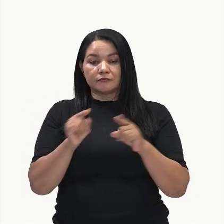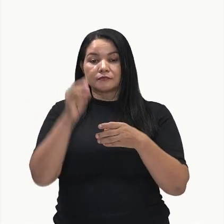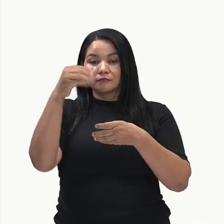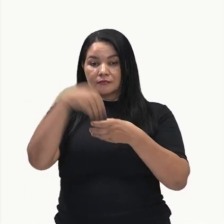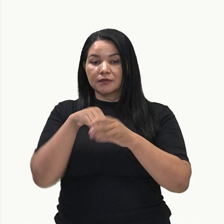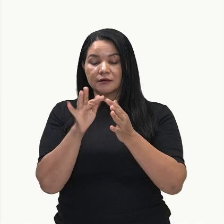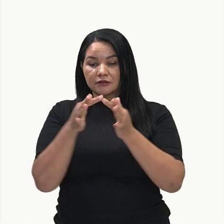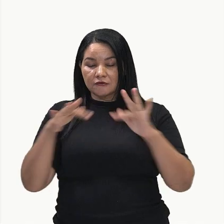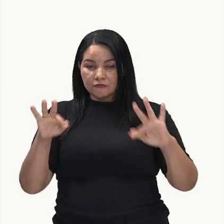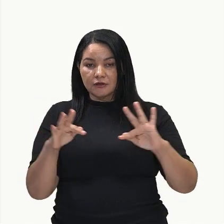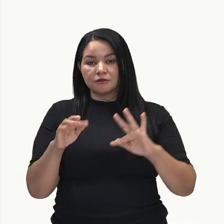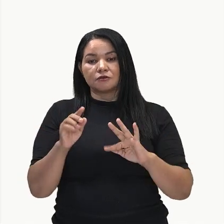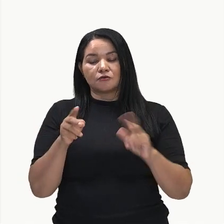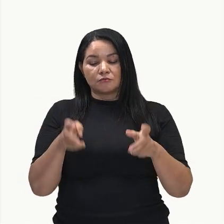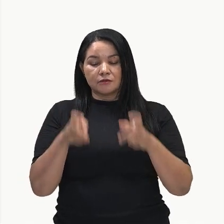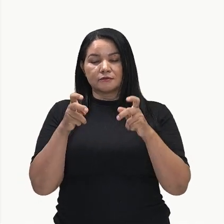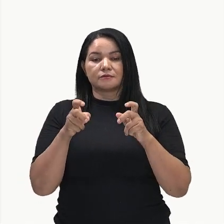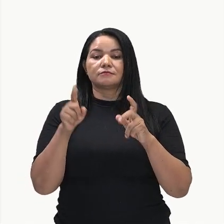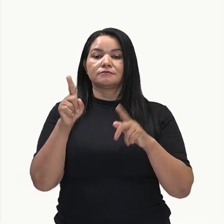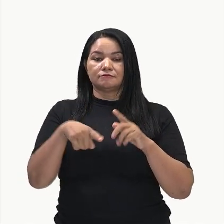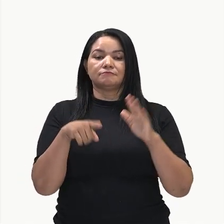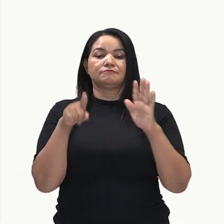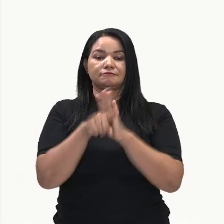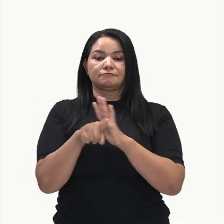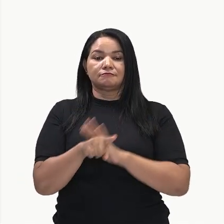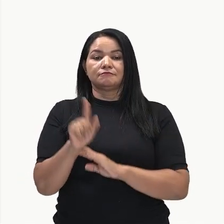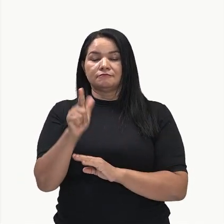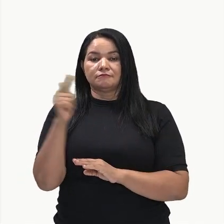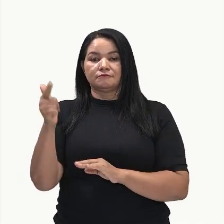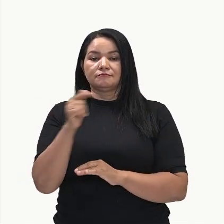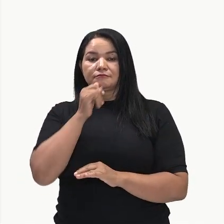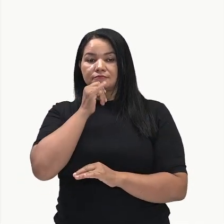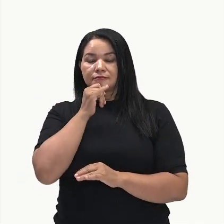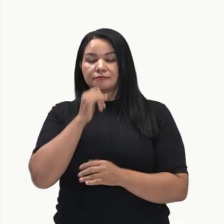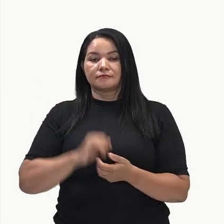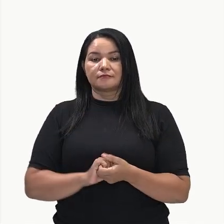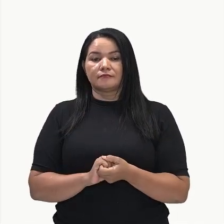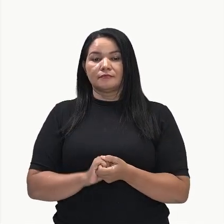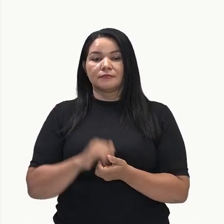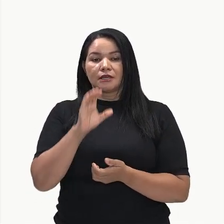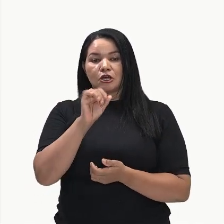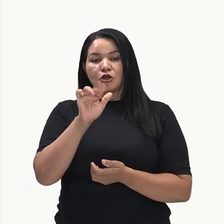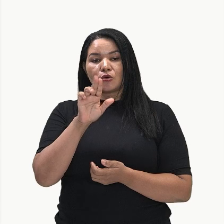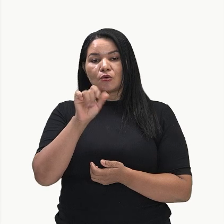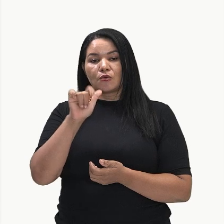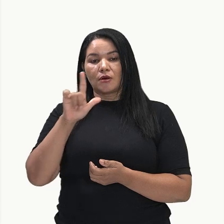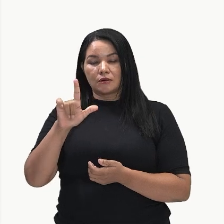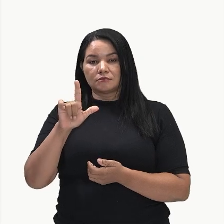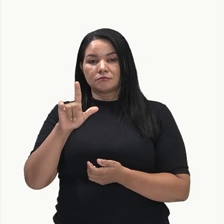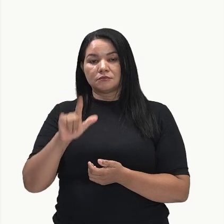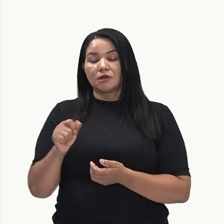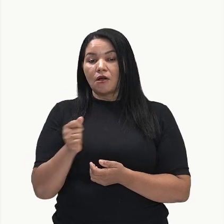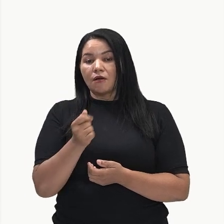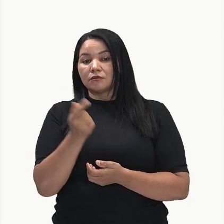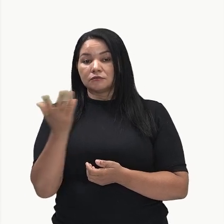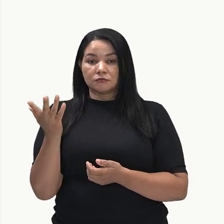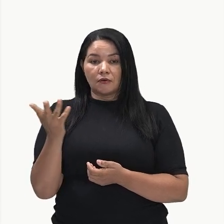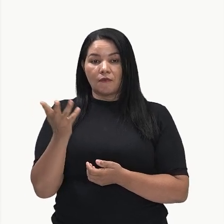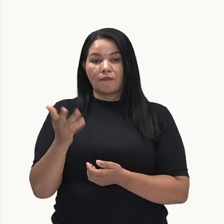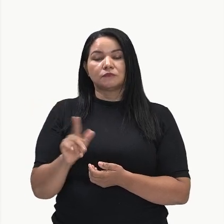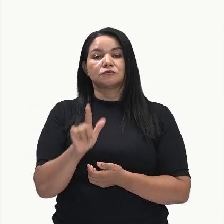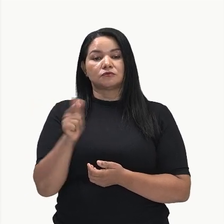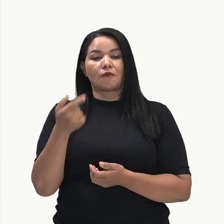gente percebe que é uma pergunta. Ok, vamos ao próximo. Qual? Qual e o plural dele, quales.